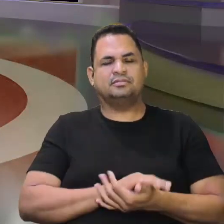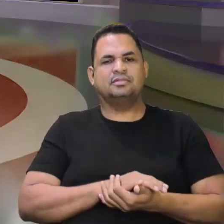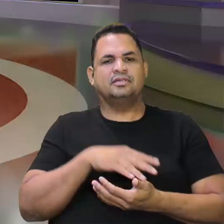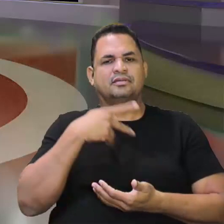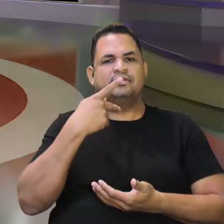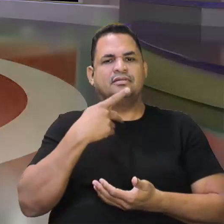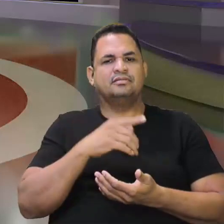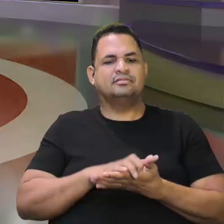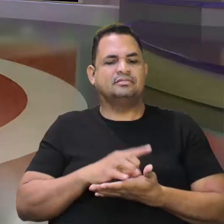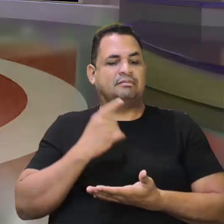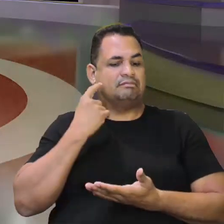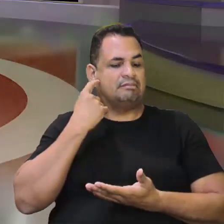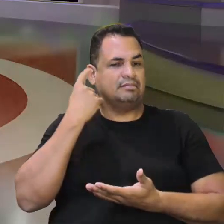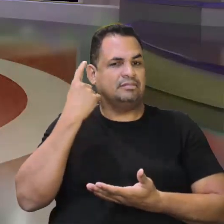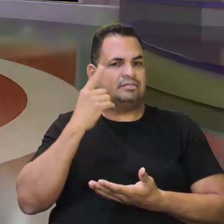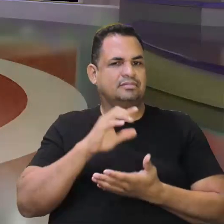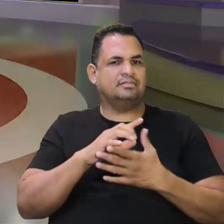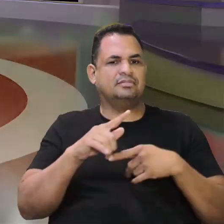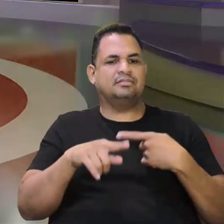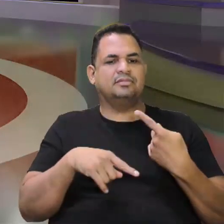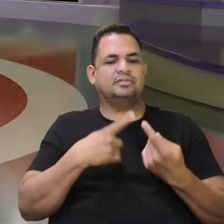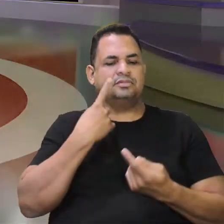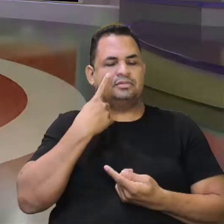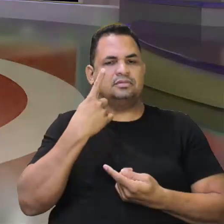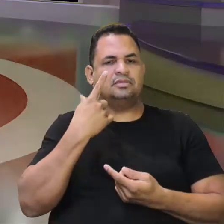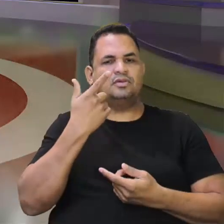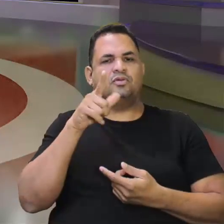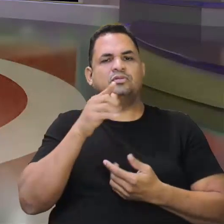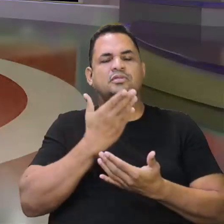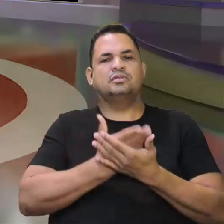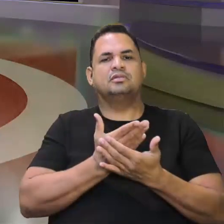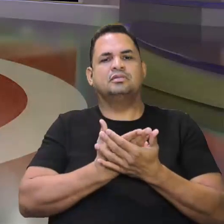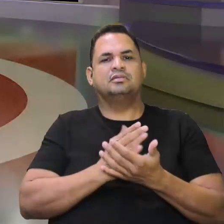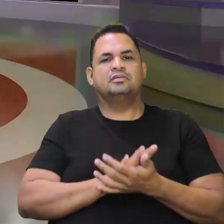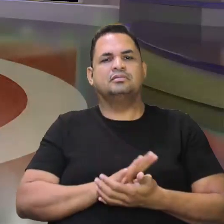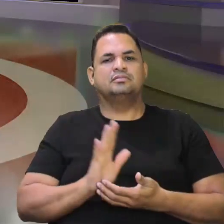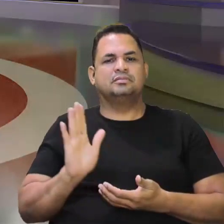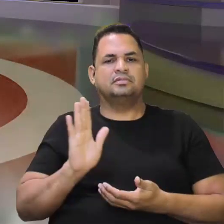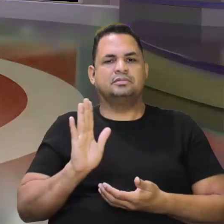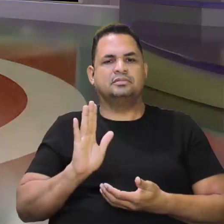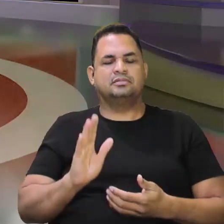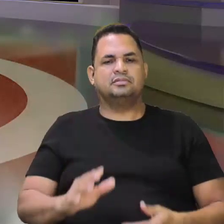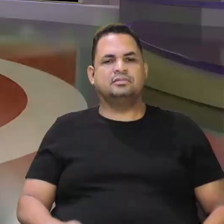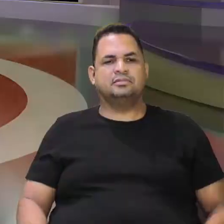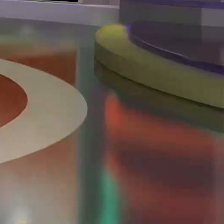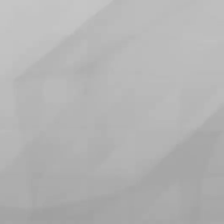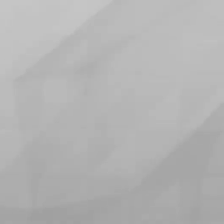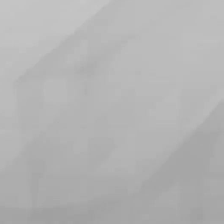pouco alto. Pera lá. Eu vejo vocês na próxima aula. See you then. Bye, bye.